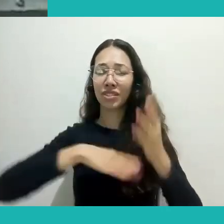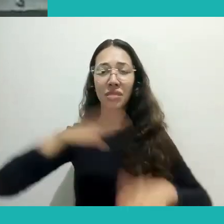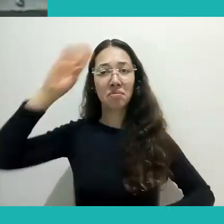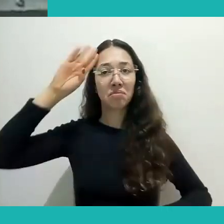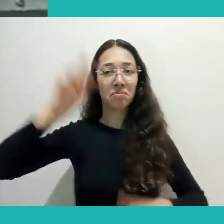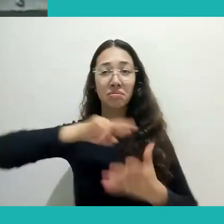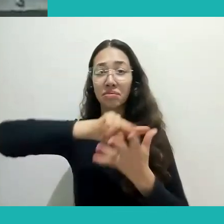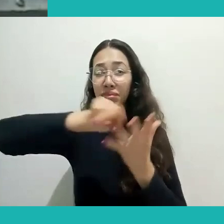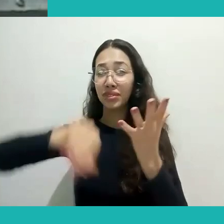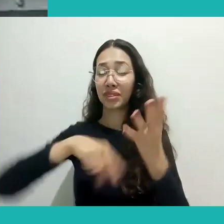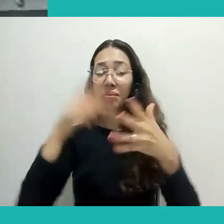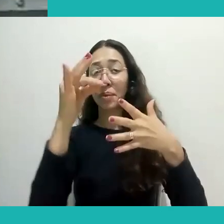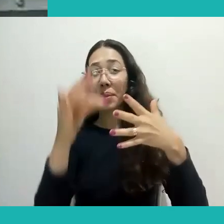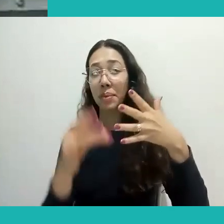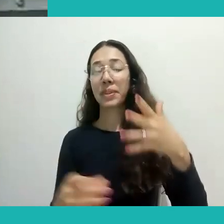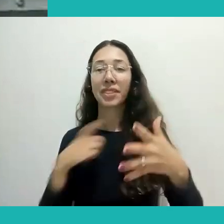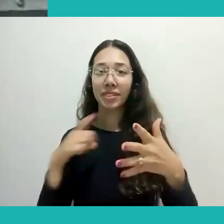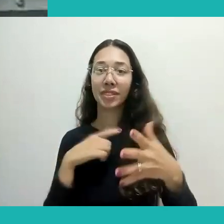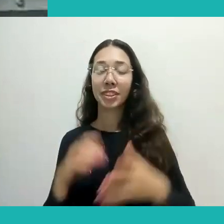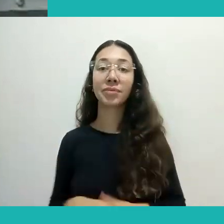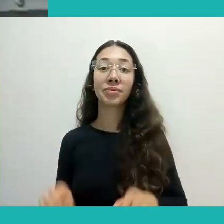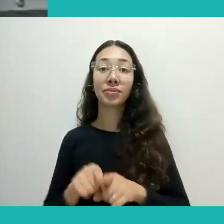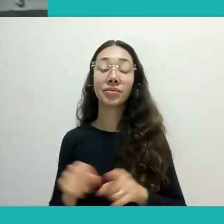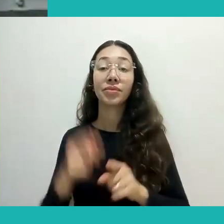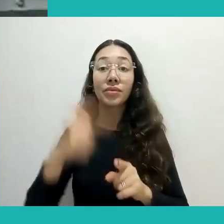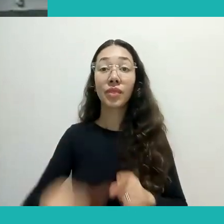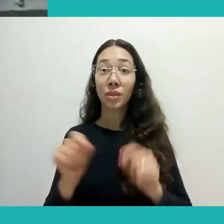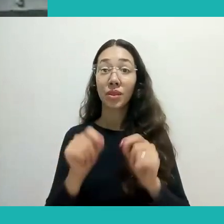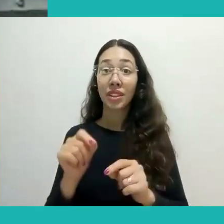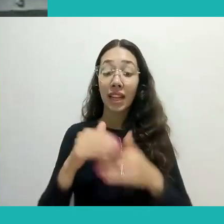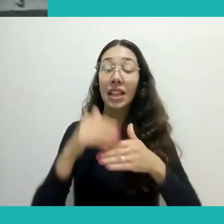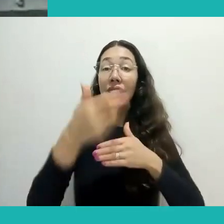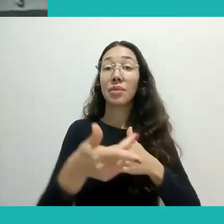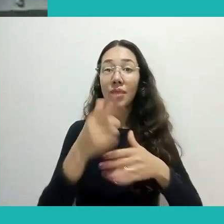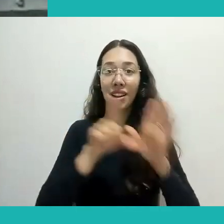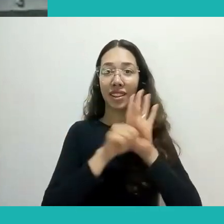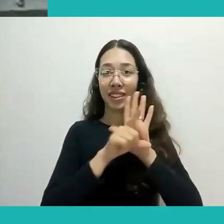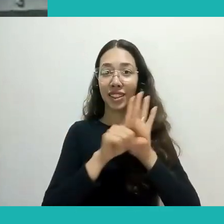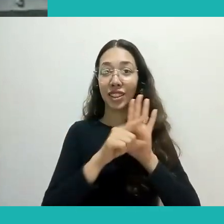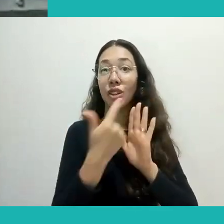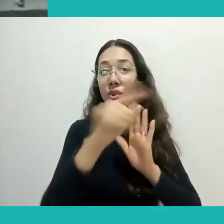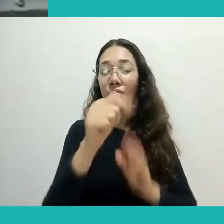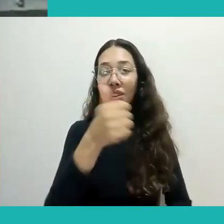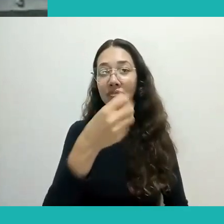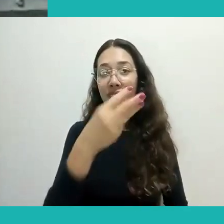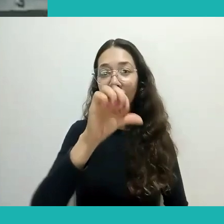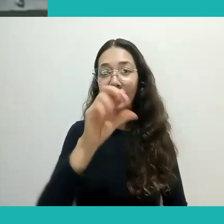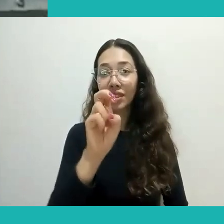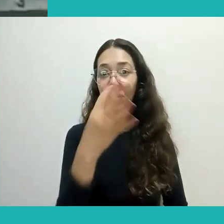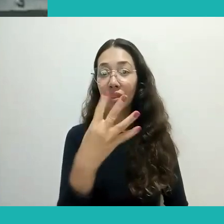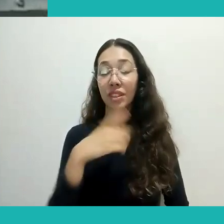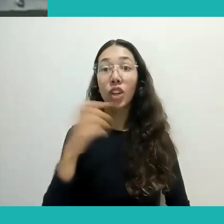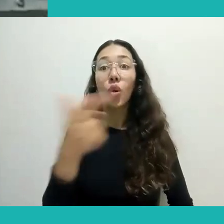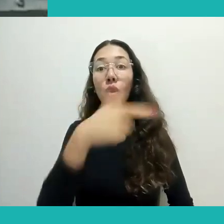ali elencadas. E após a 13.954, né, a nova redação trazida